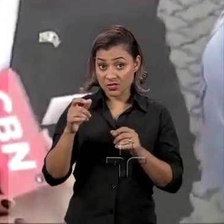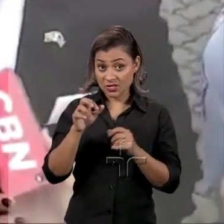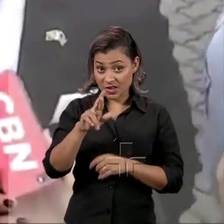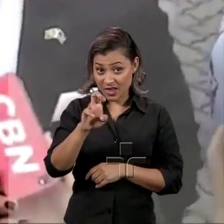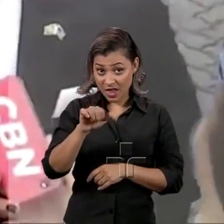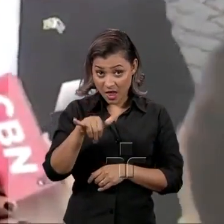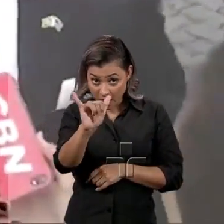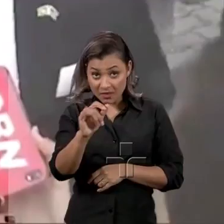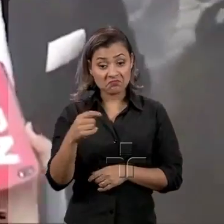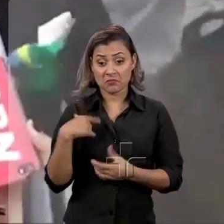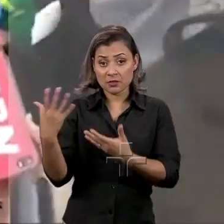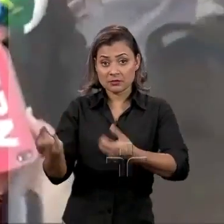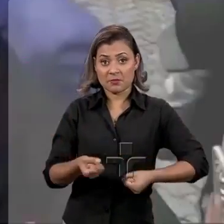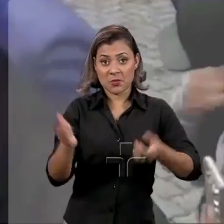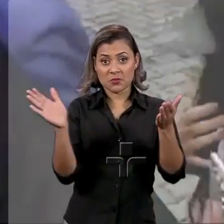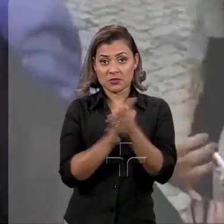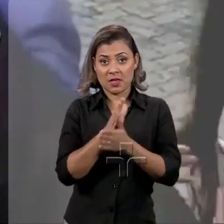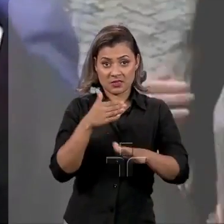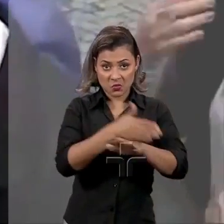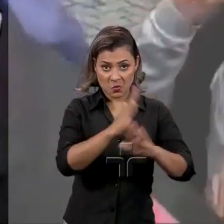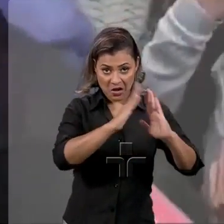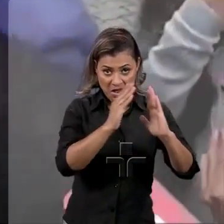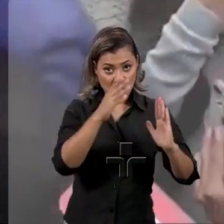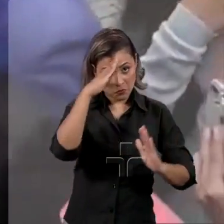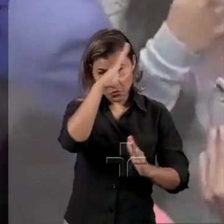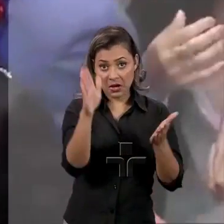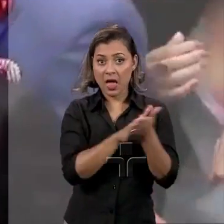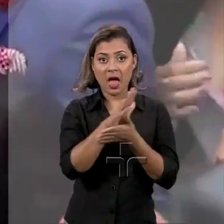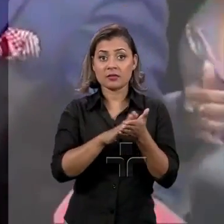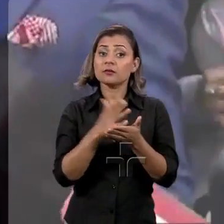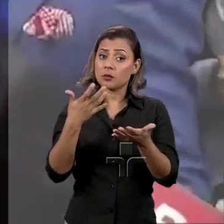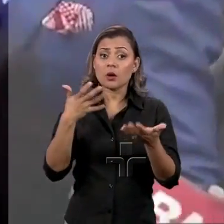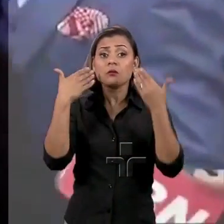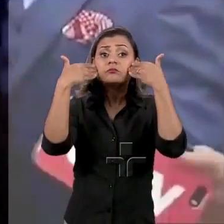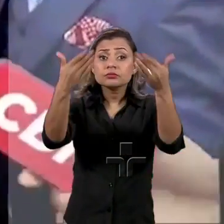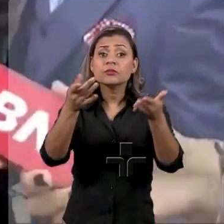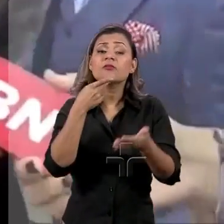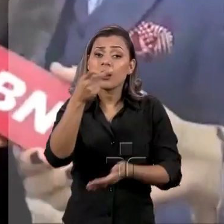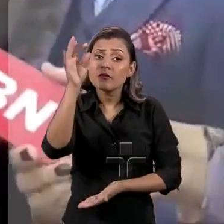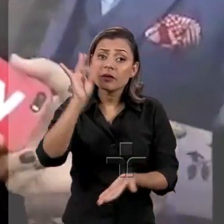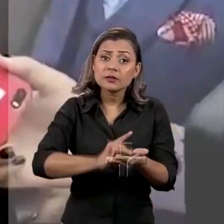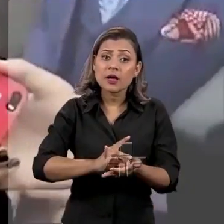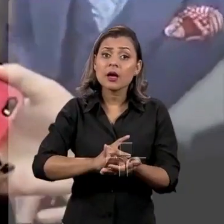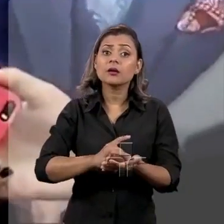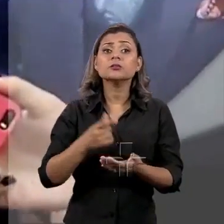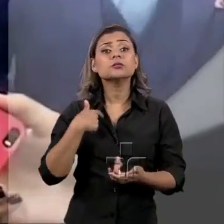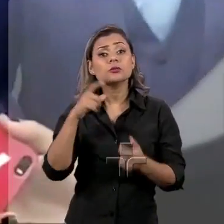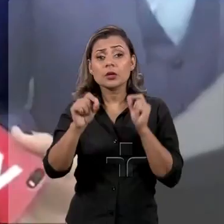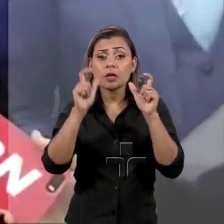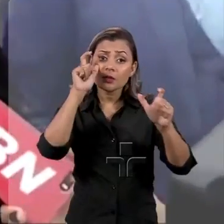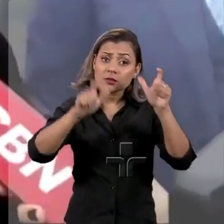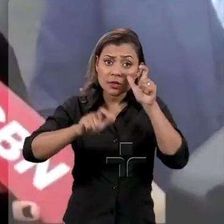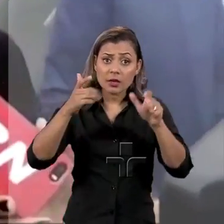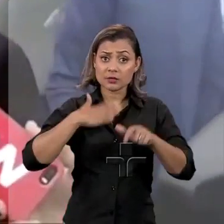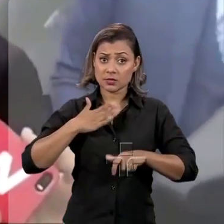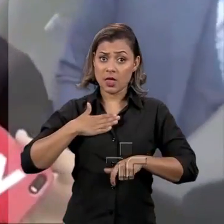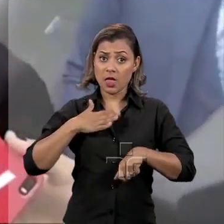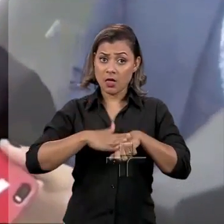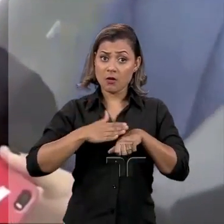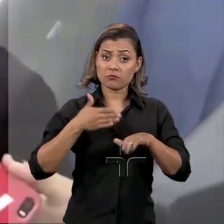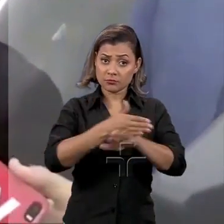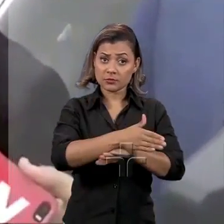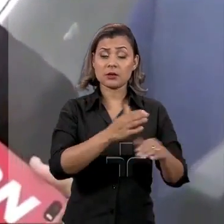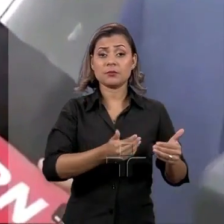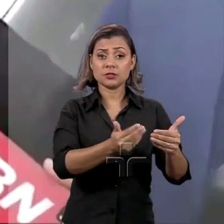foi recebido por Bolsonaro. Eu quero falar a verdade, que talvez cogitam eu para ministro da Saúde. Você